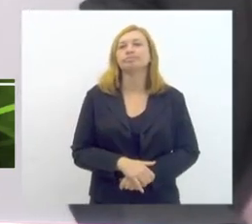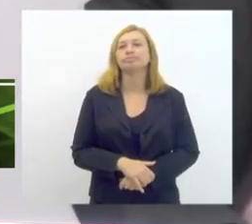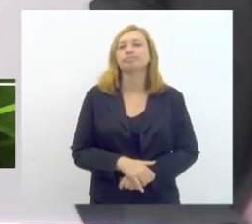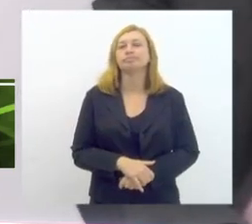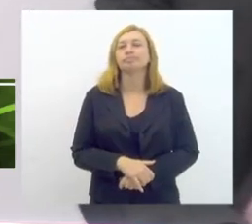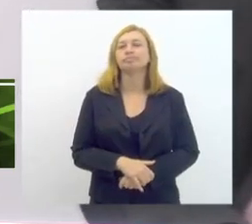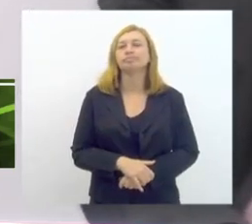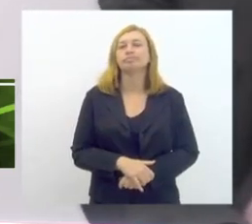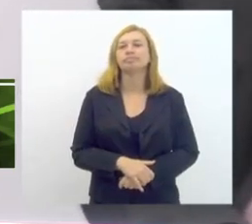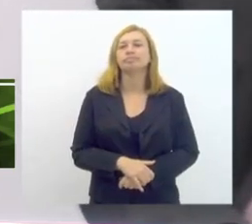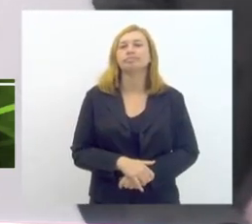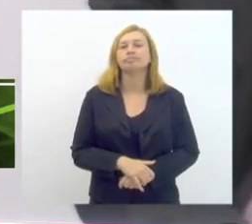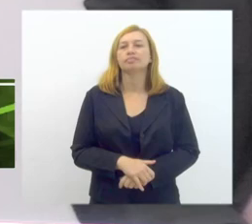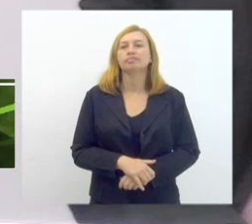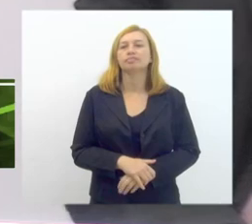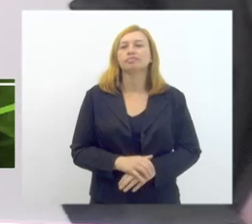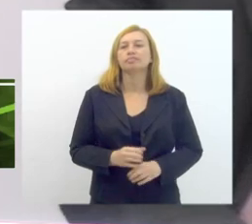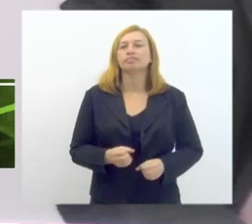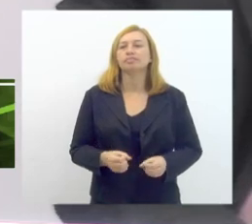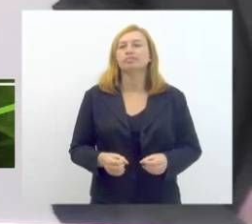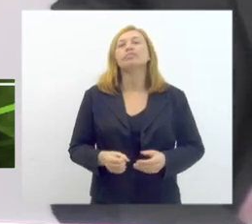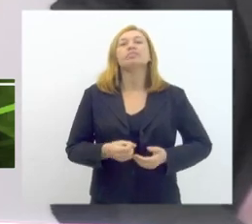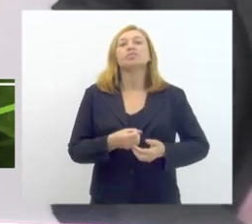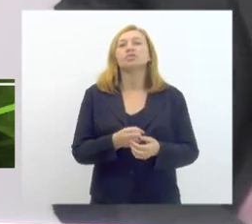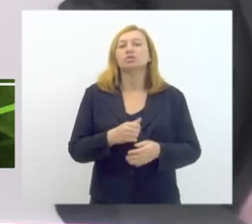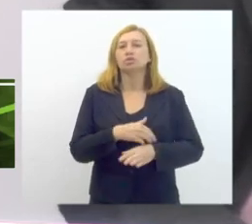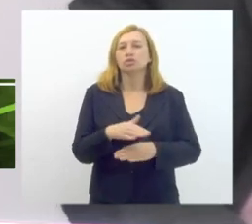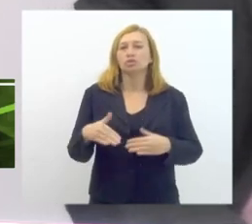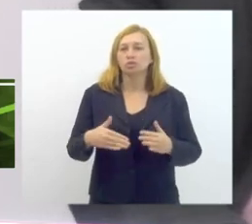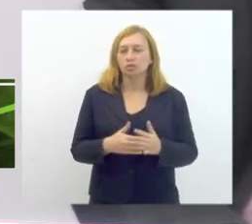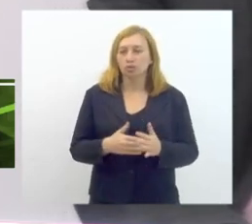plural, que é o mais importante. Então, a gente